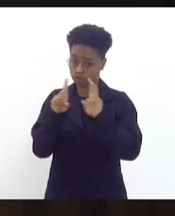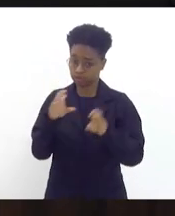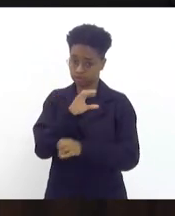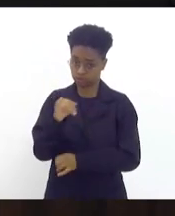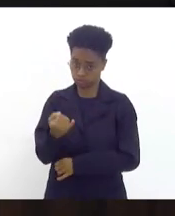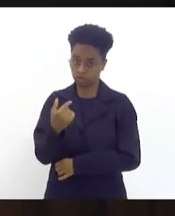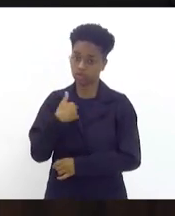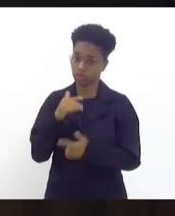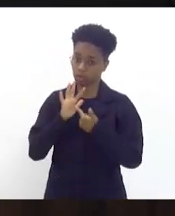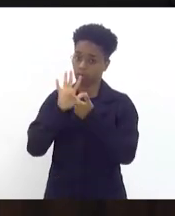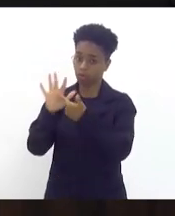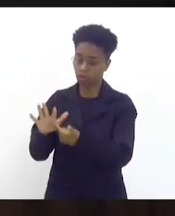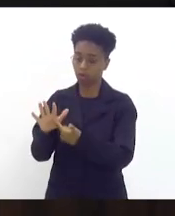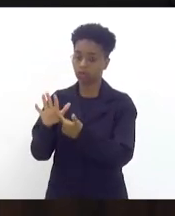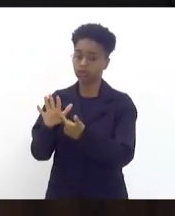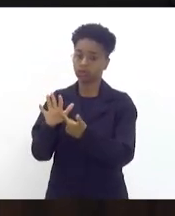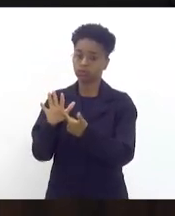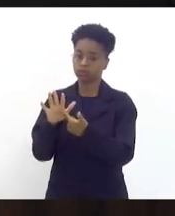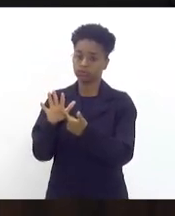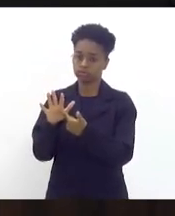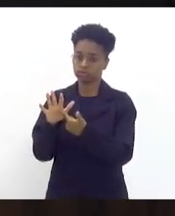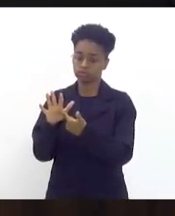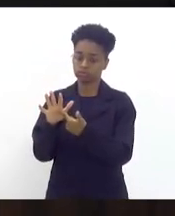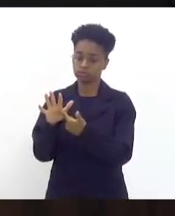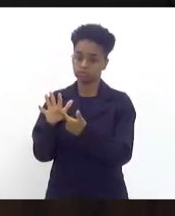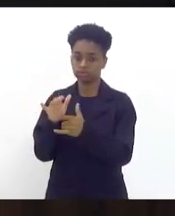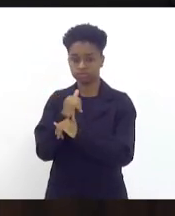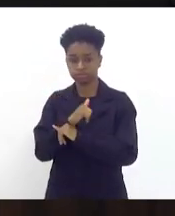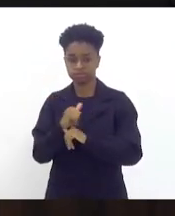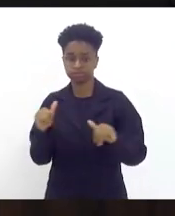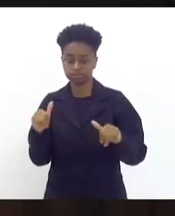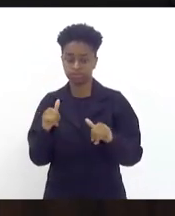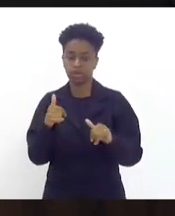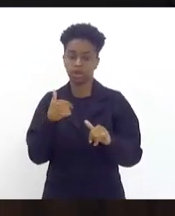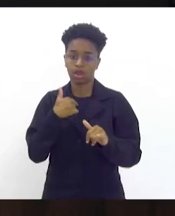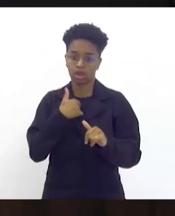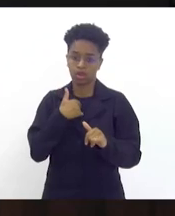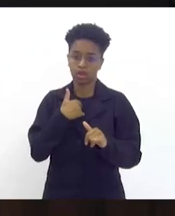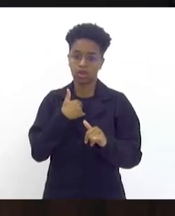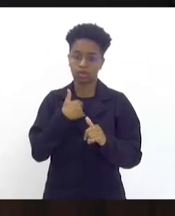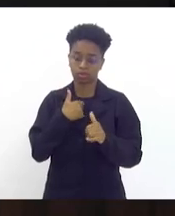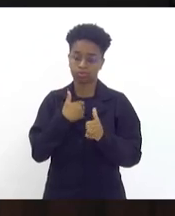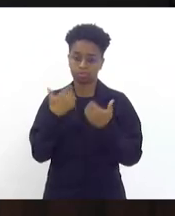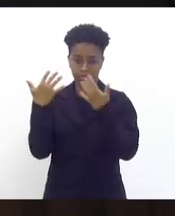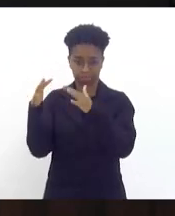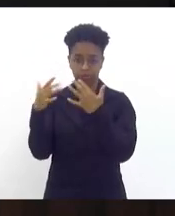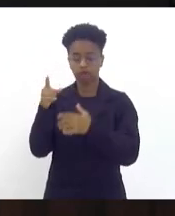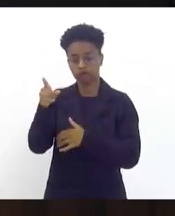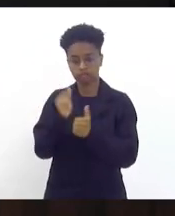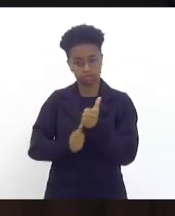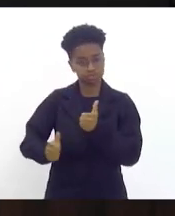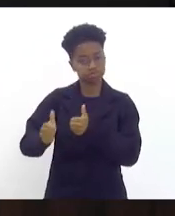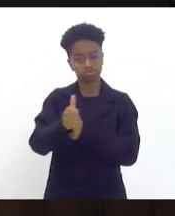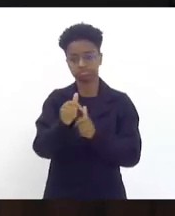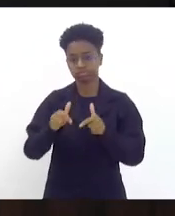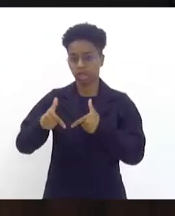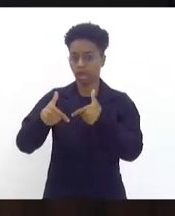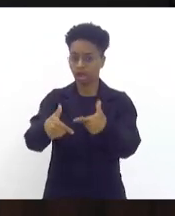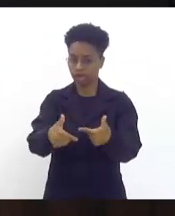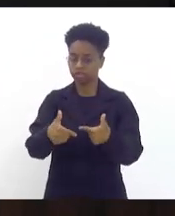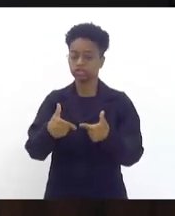a minha manifestação é deixando aqui esse testemunho do seu vanguardismo de ter saído na frente